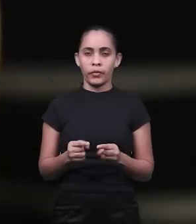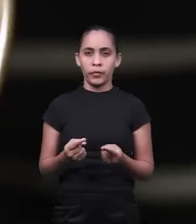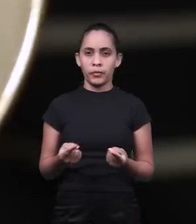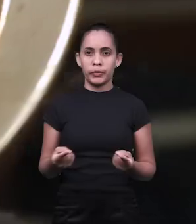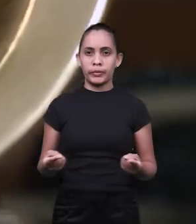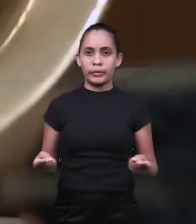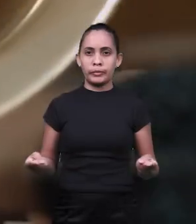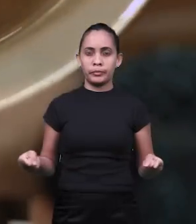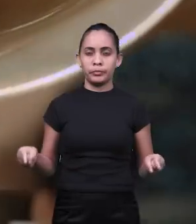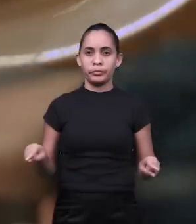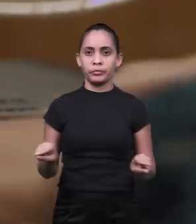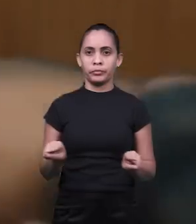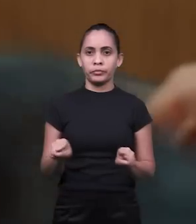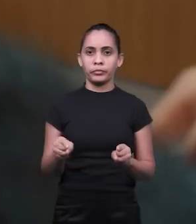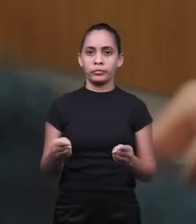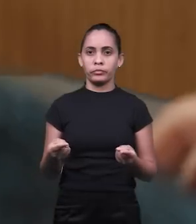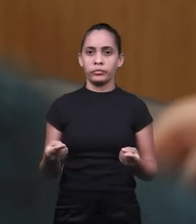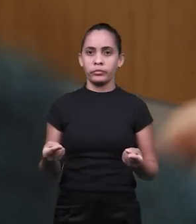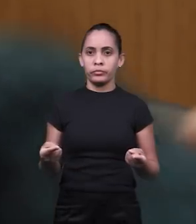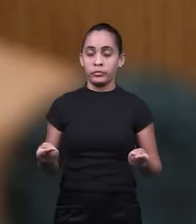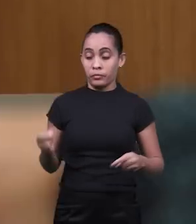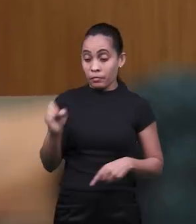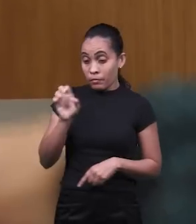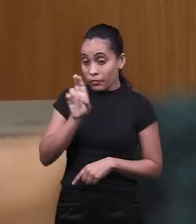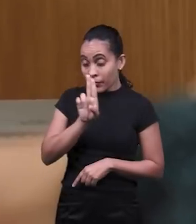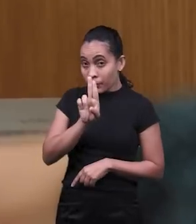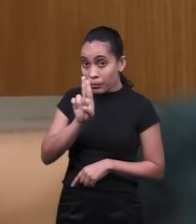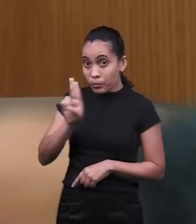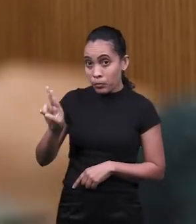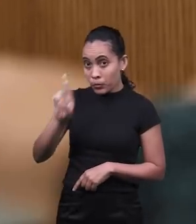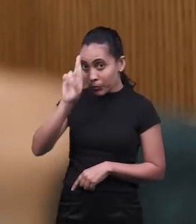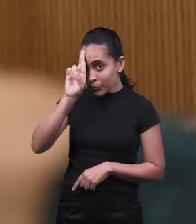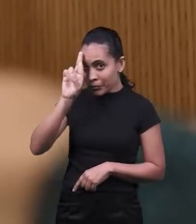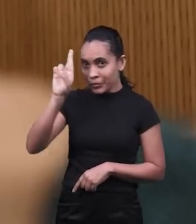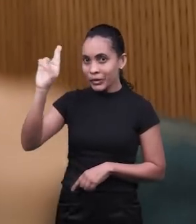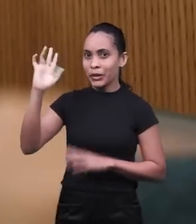Em nome do Senhor